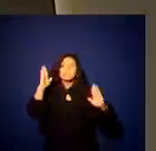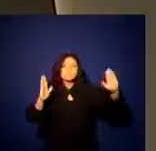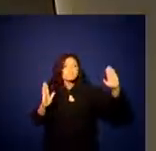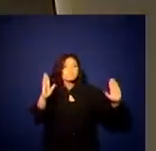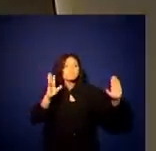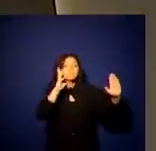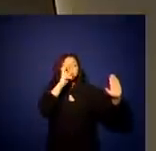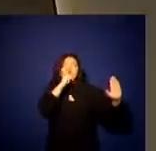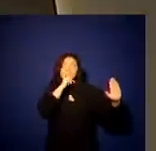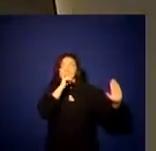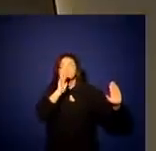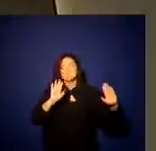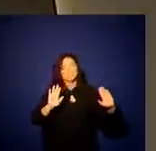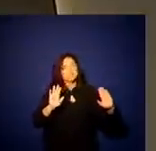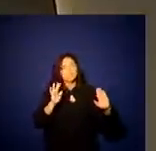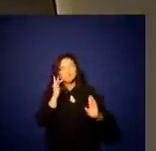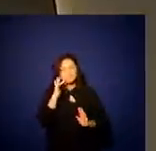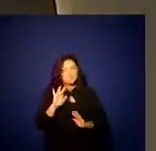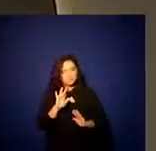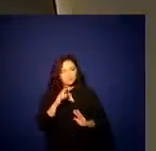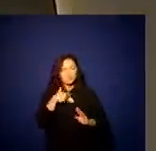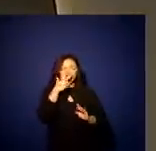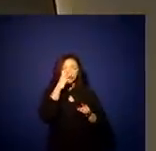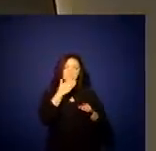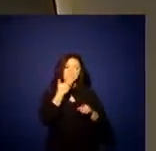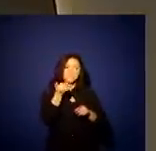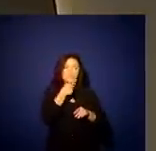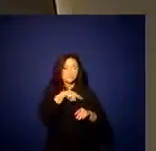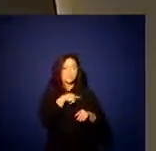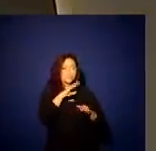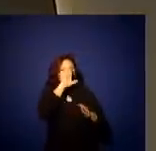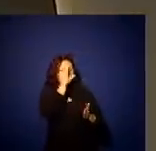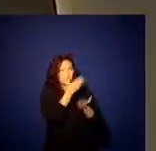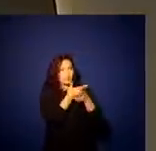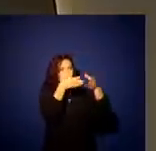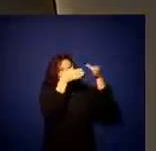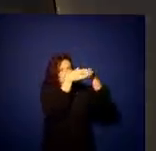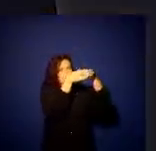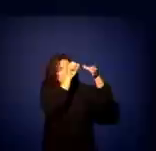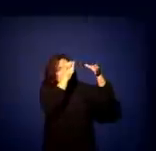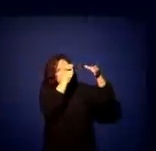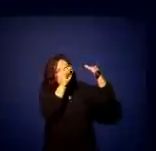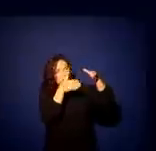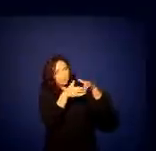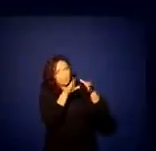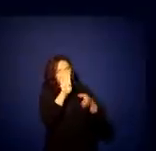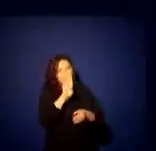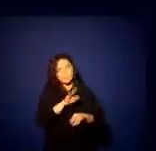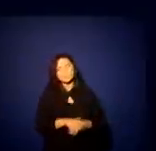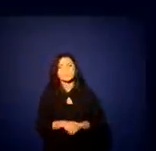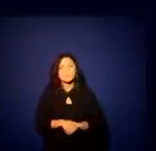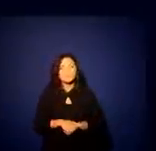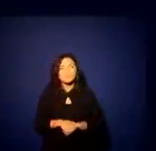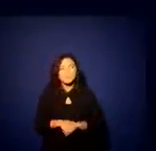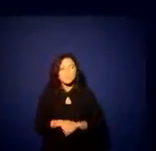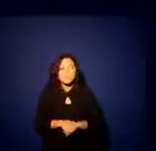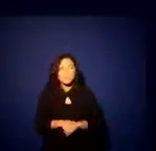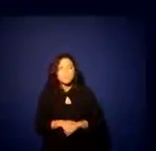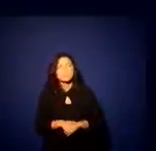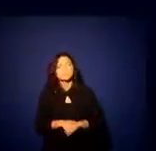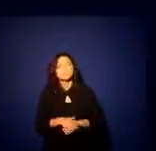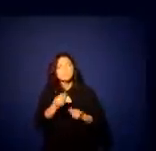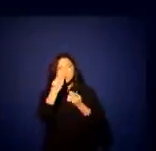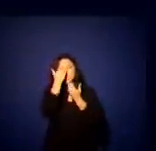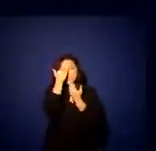tô mais na linha ainda do Hard na classe A B para o varejo Obrigado André ainda não varejo